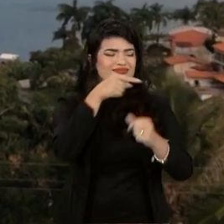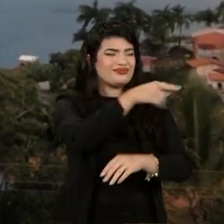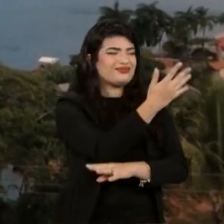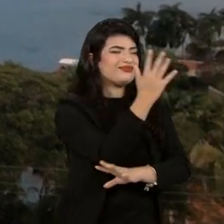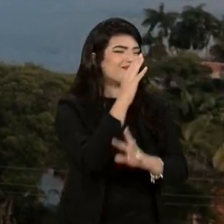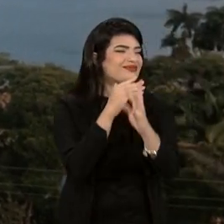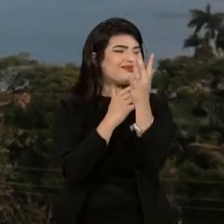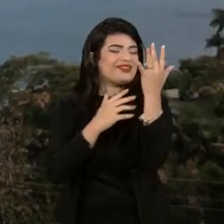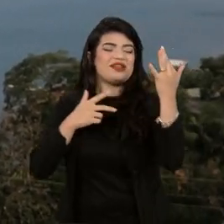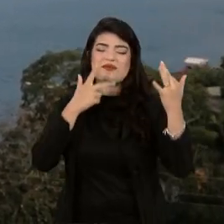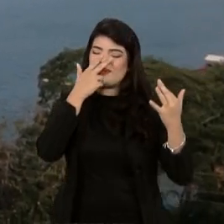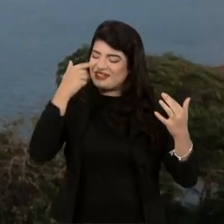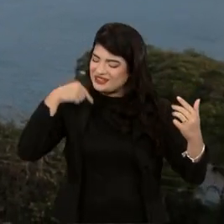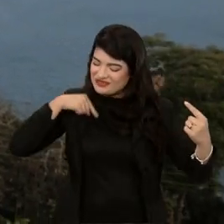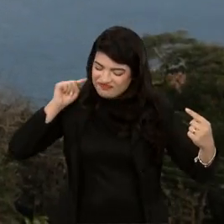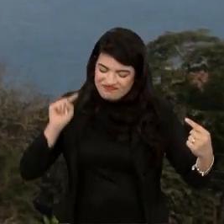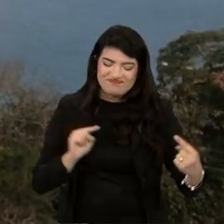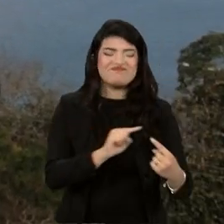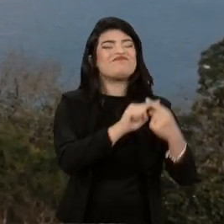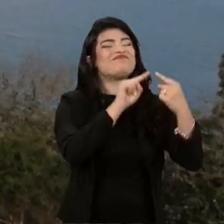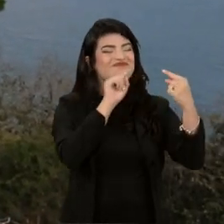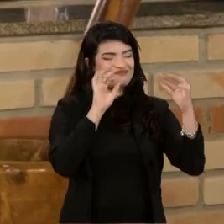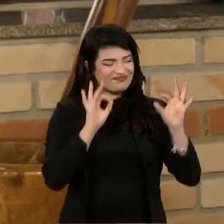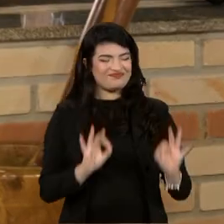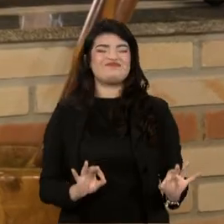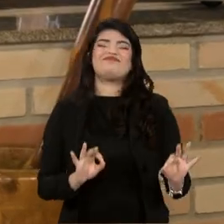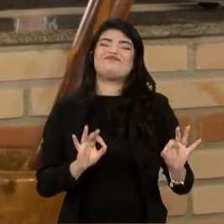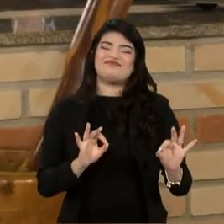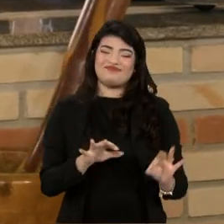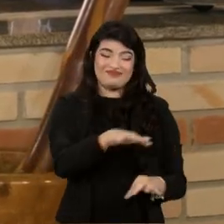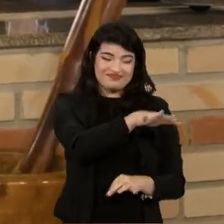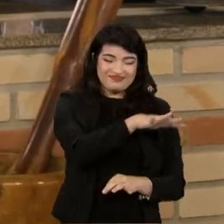meu mundo, eu sou o sertão.